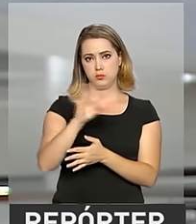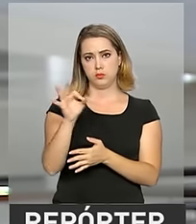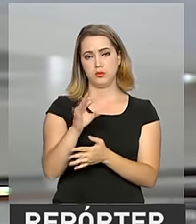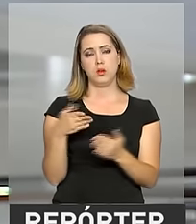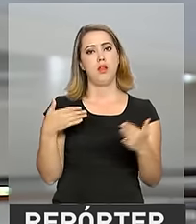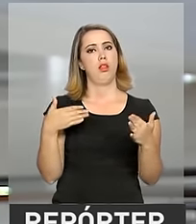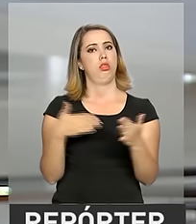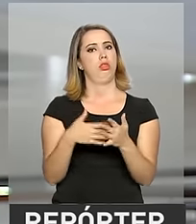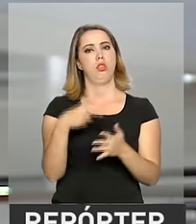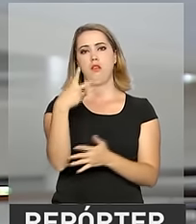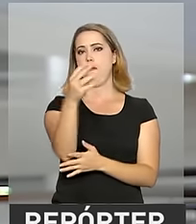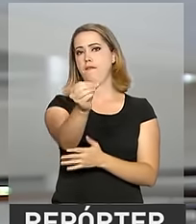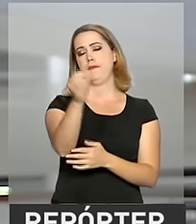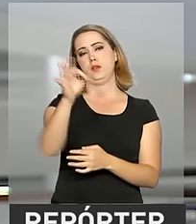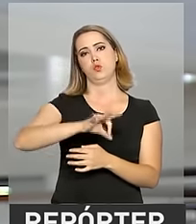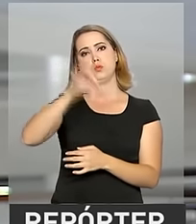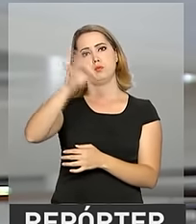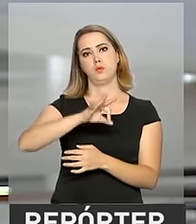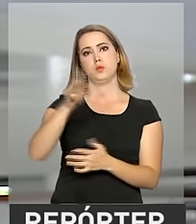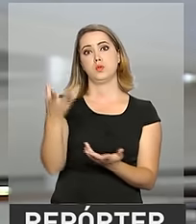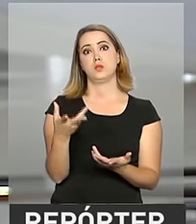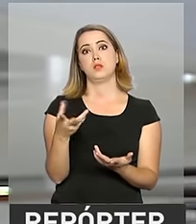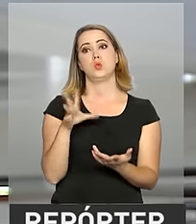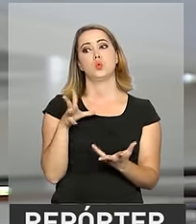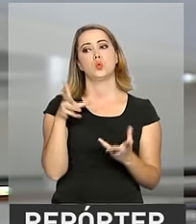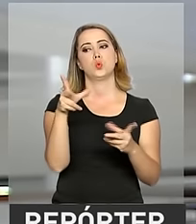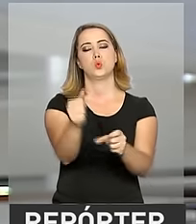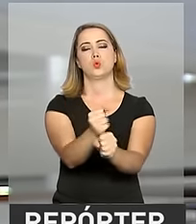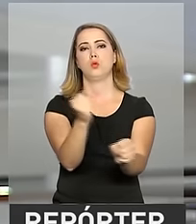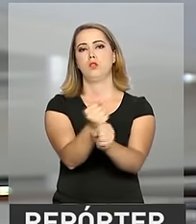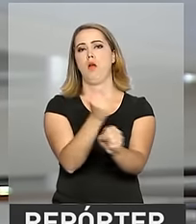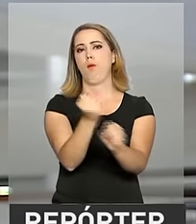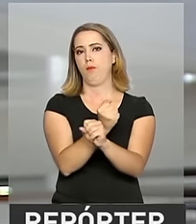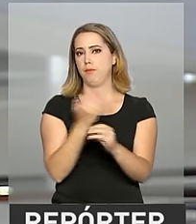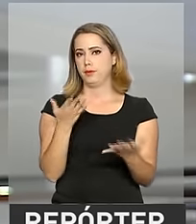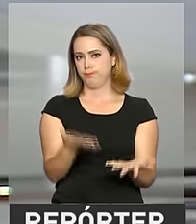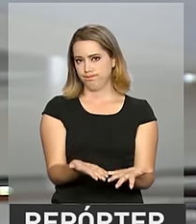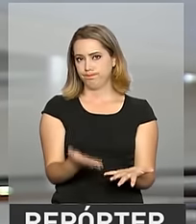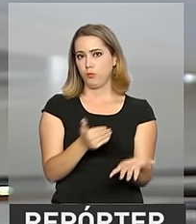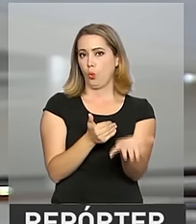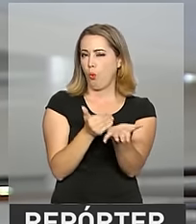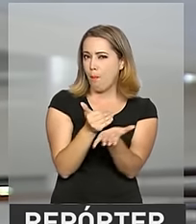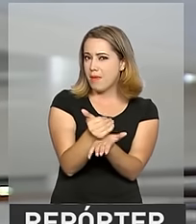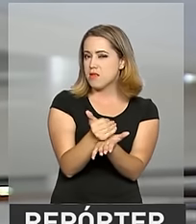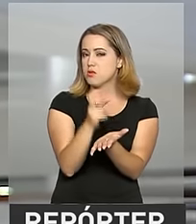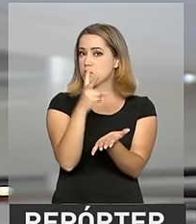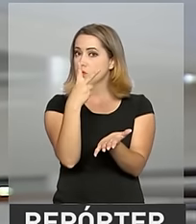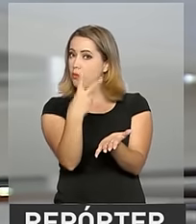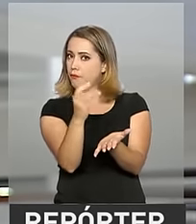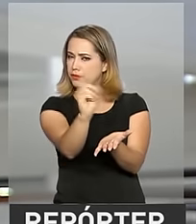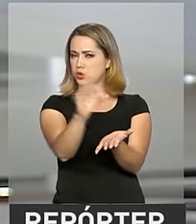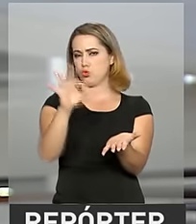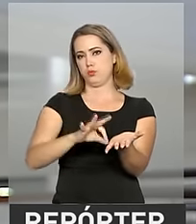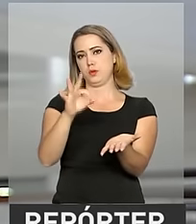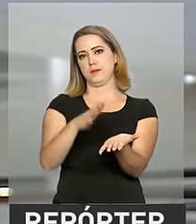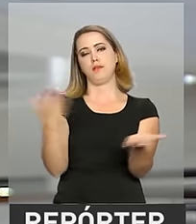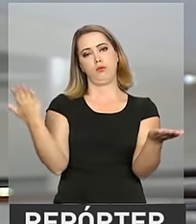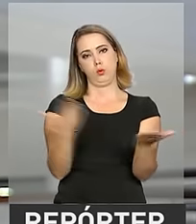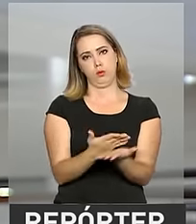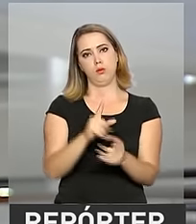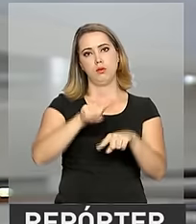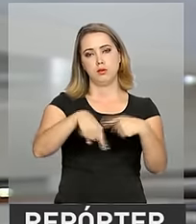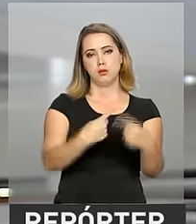até 20% do valor do empreendimento. Esse repasse inicial só poderá ser feito depois